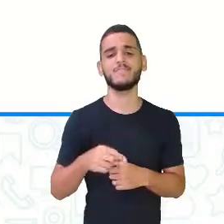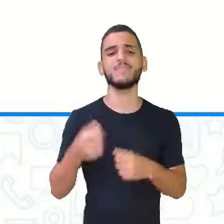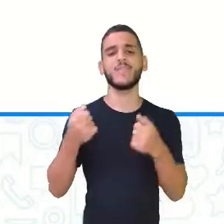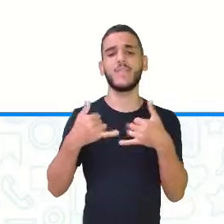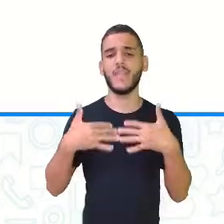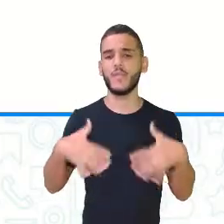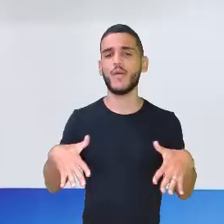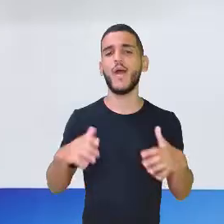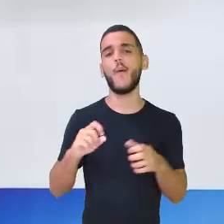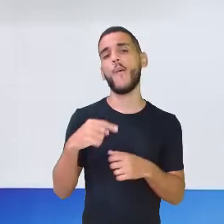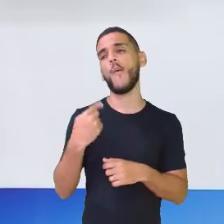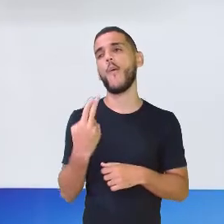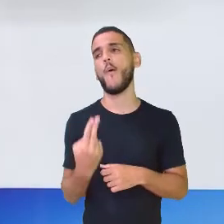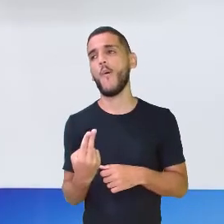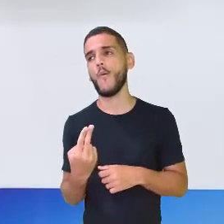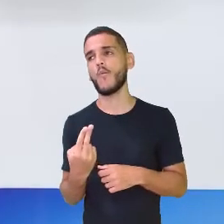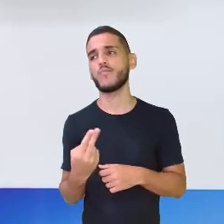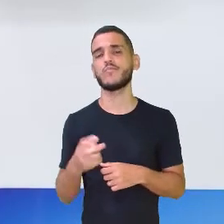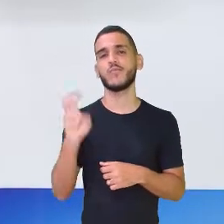com a área da cultura?